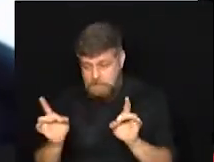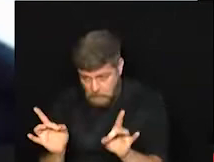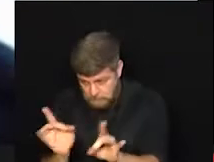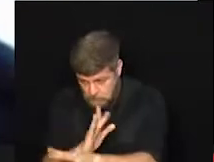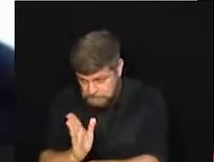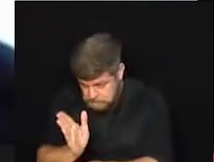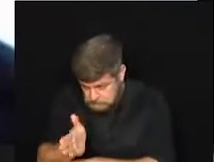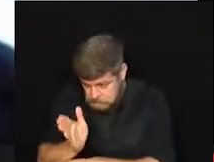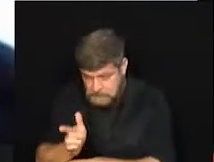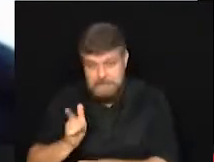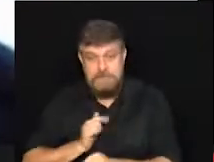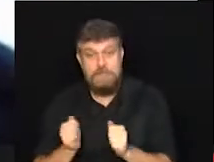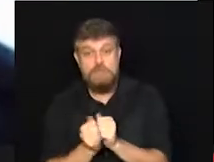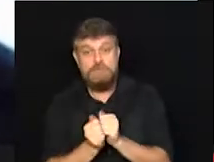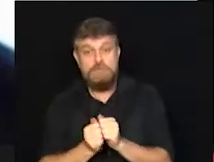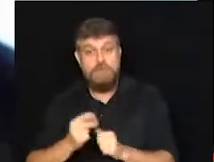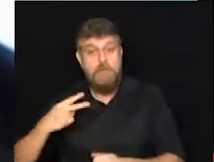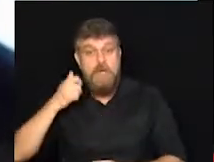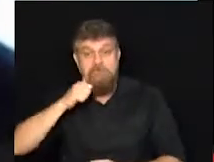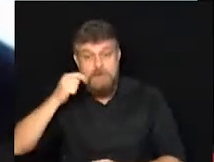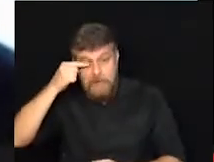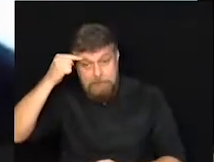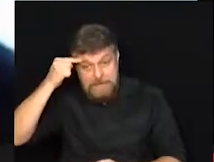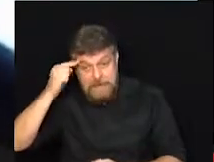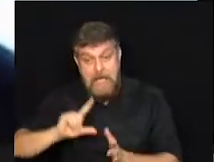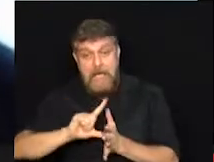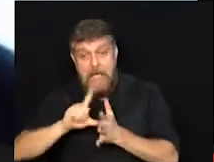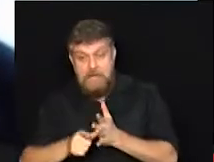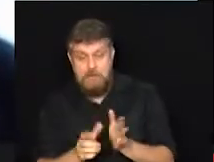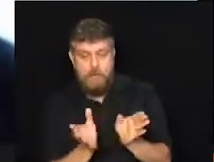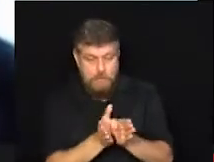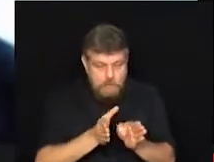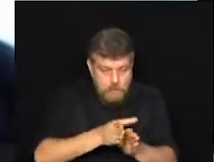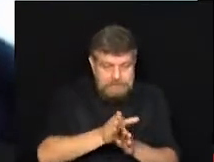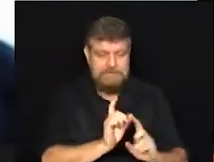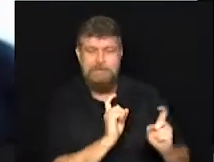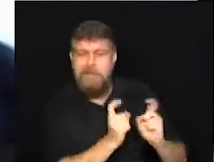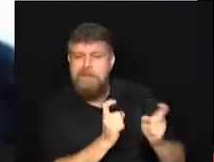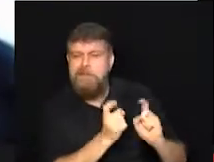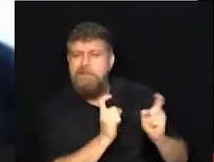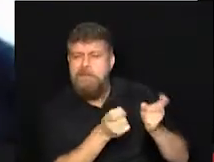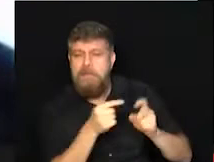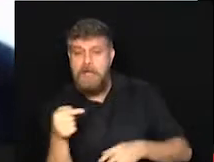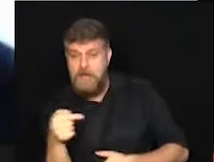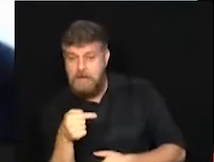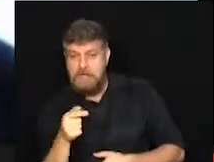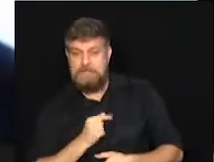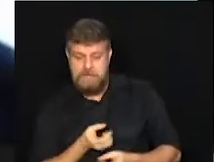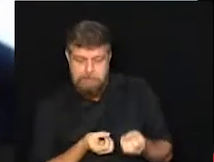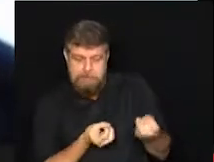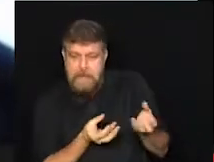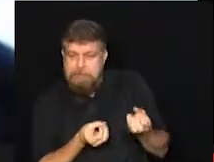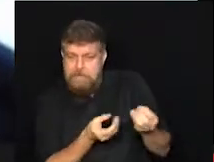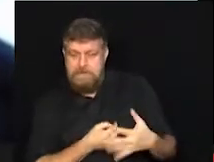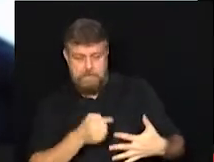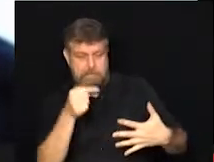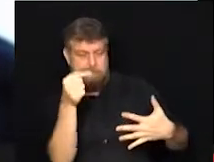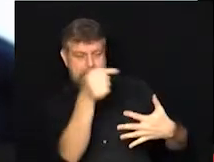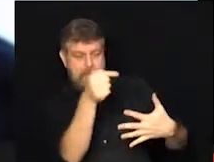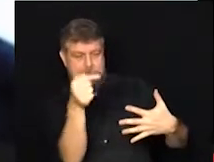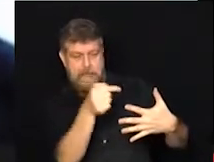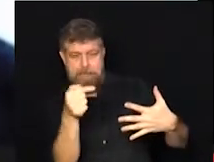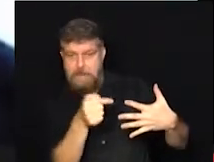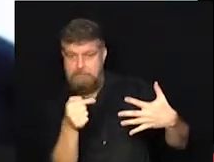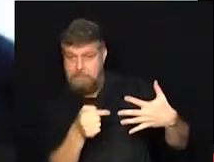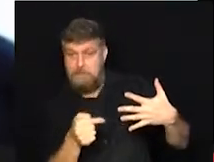tivemos com a vereadora Paloma, também tivemos uma outra reunião com o Conselho, onde colocamos também mais alguns itens, né,